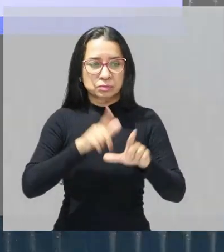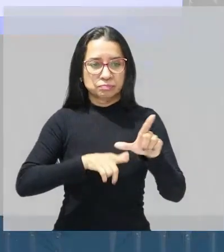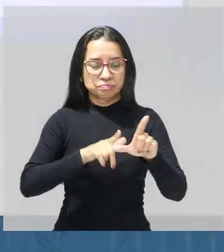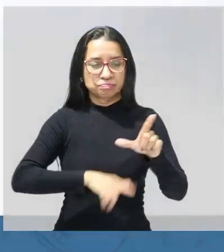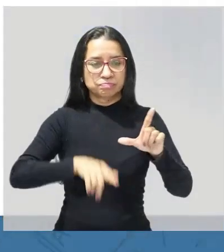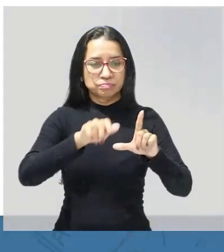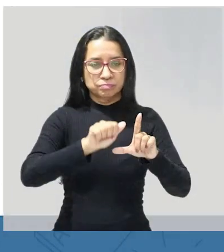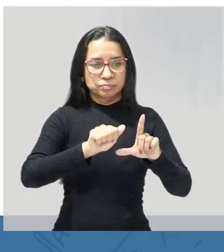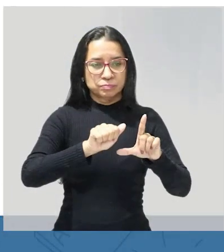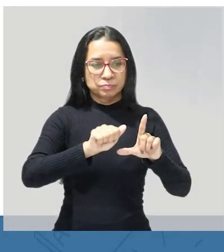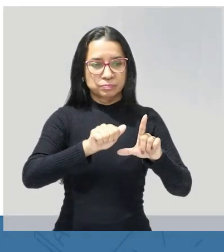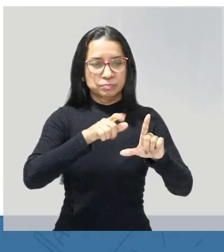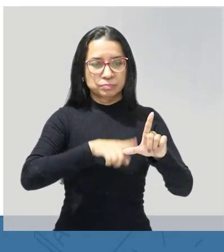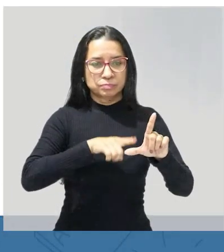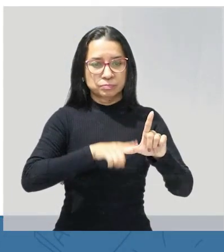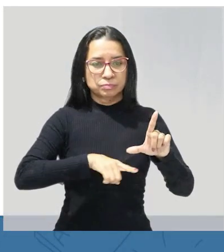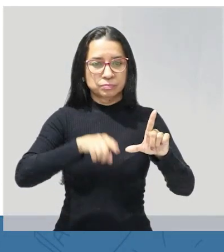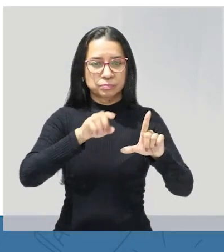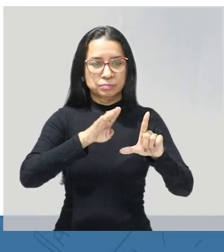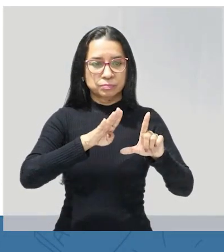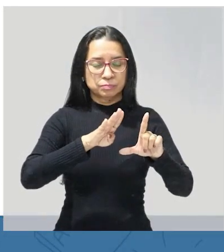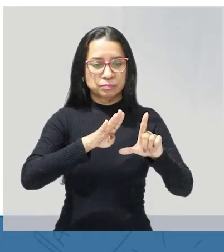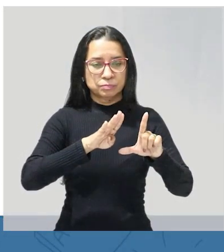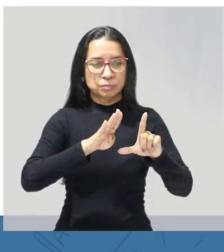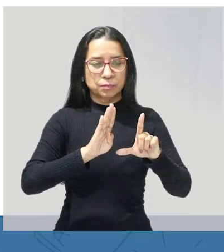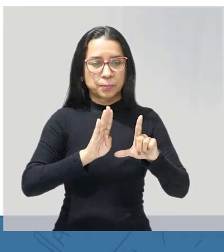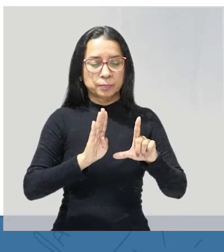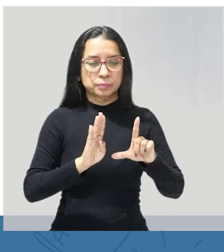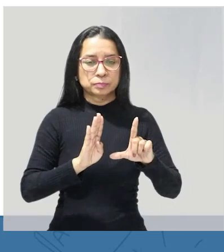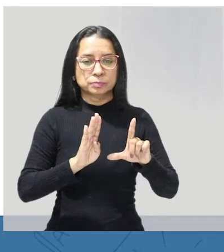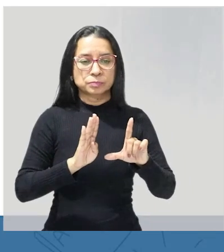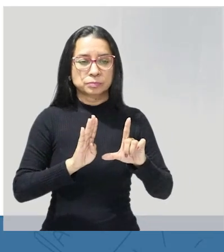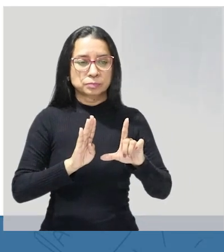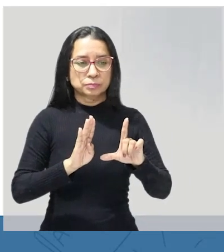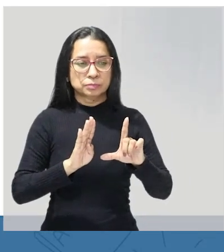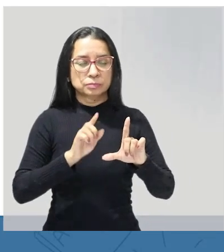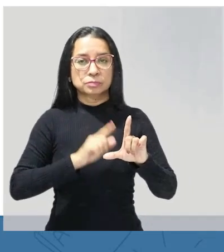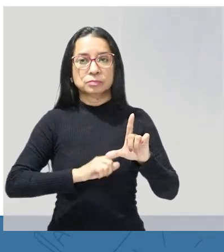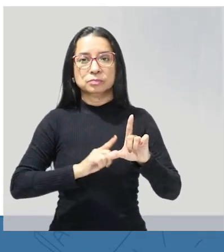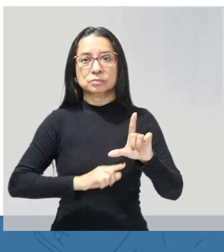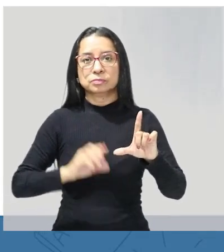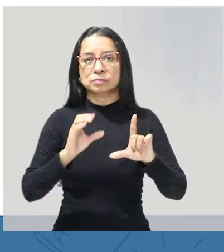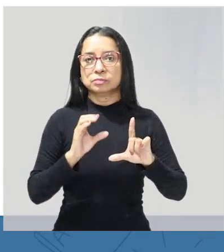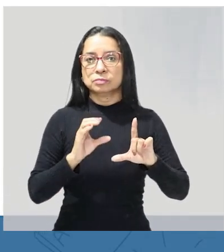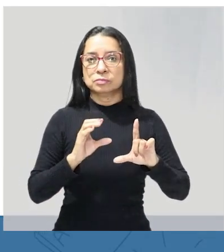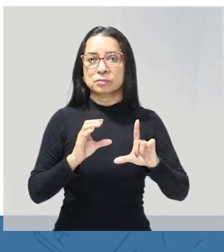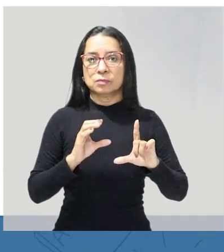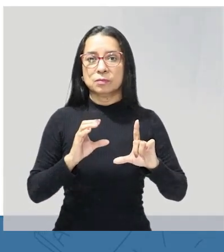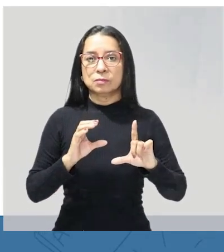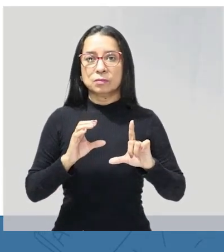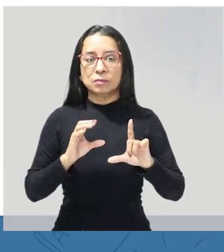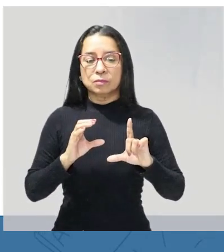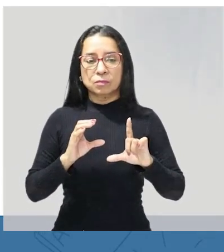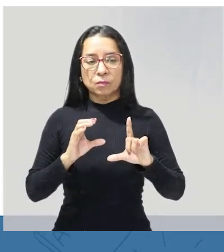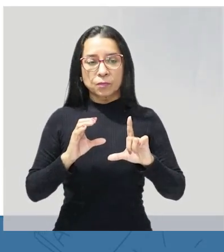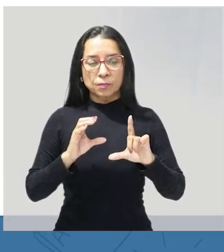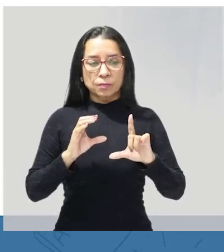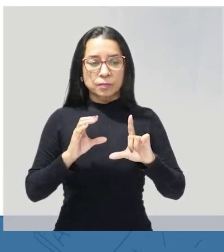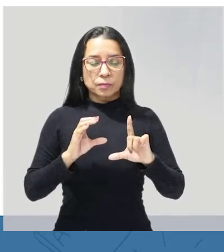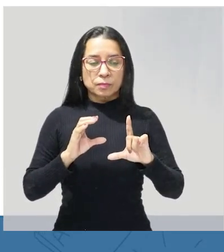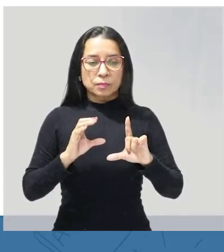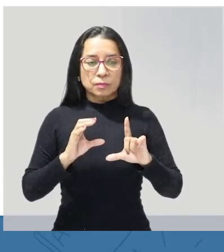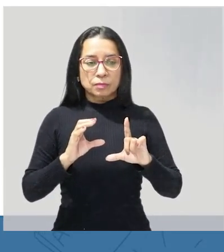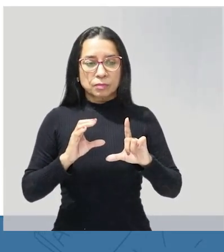atividade? A utilização desse insumo vai me trazer o aumento do desequilíbrio ecológico? A utilização desse insumo vai me